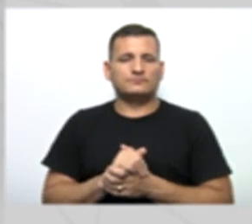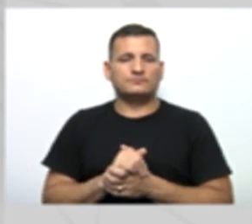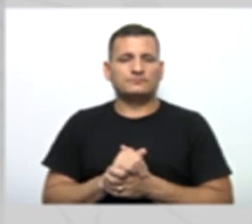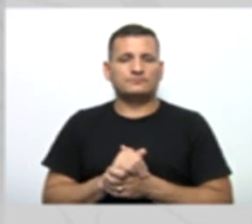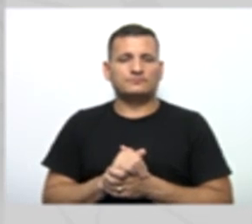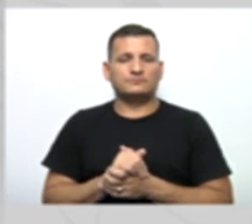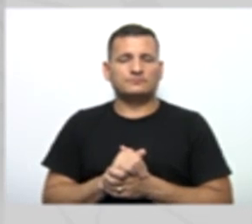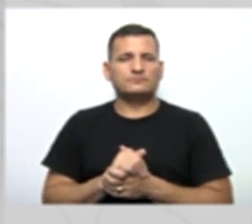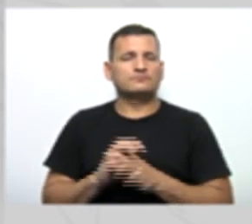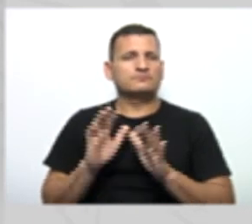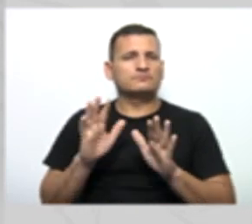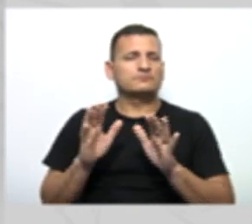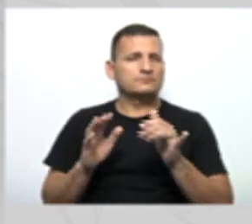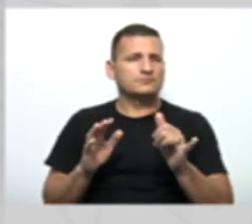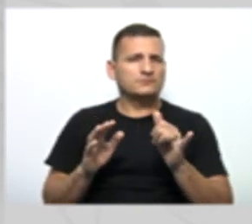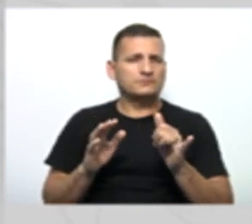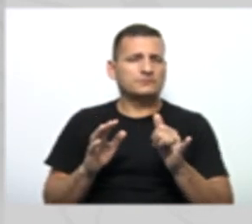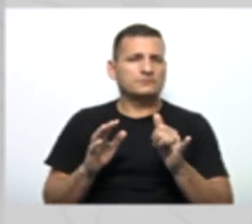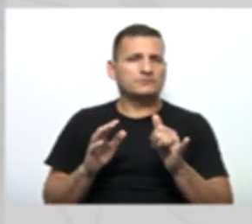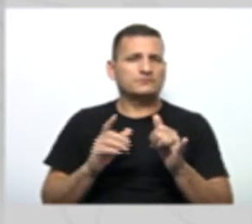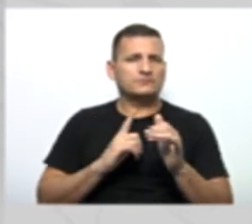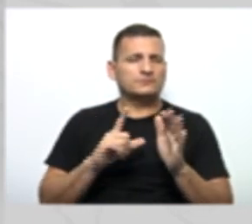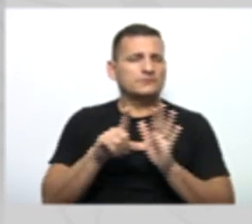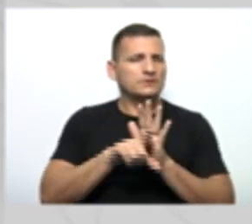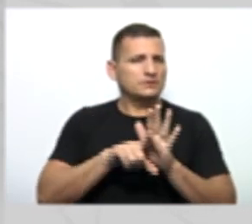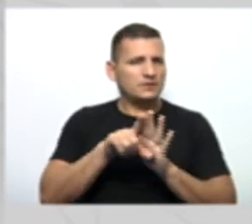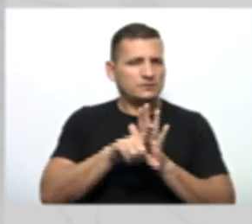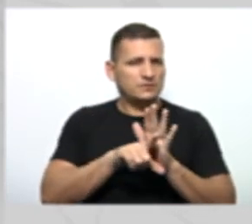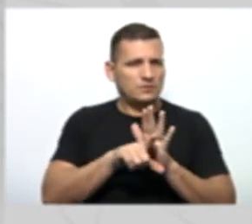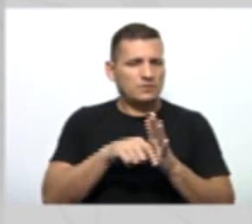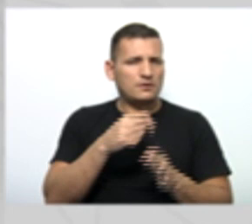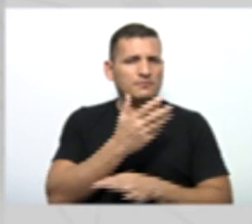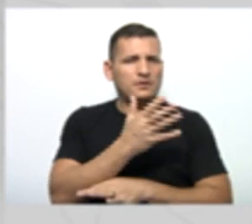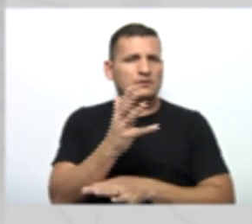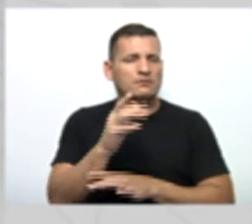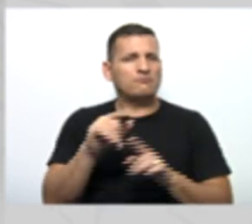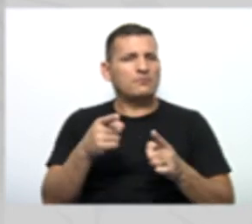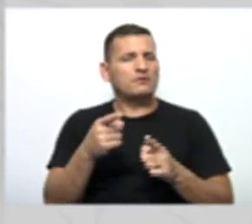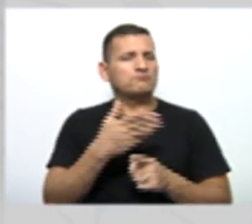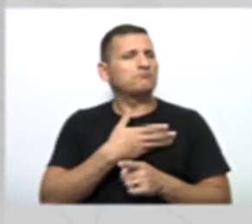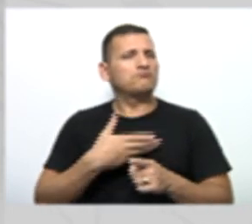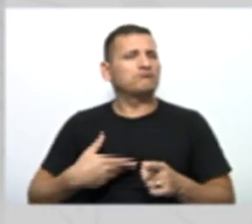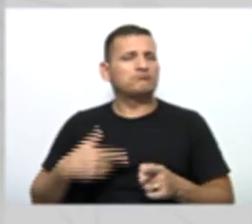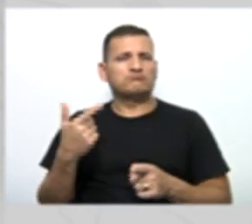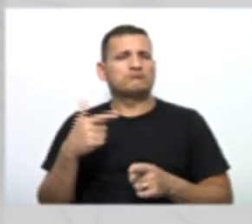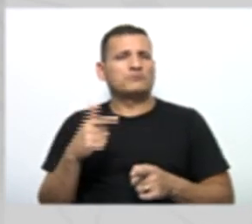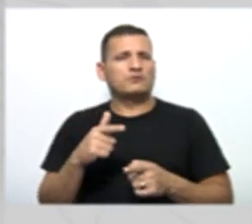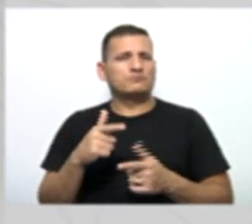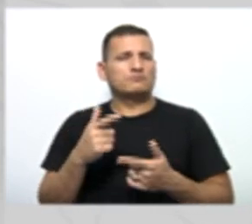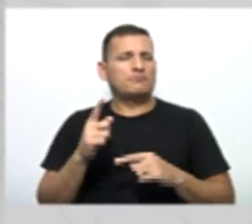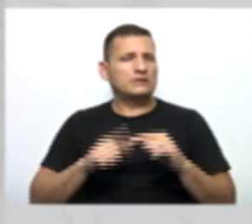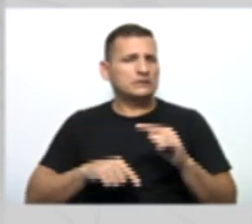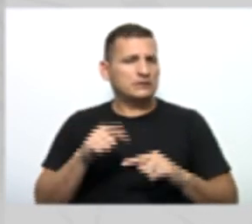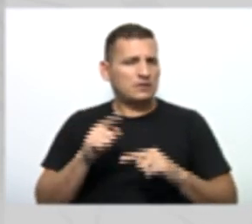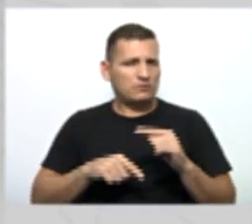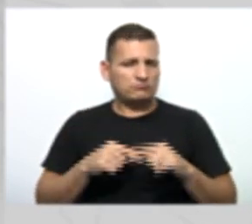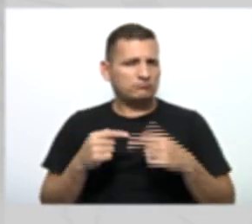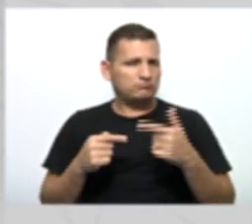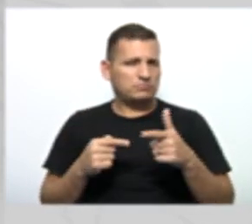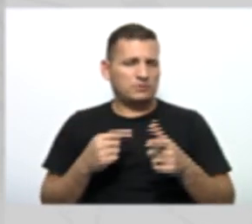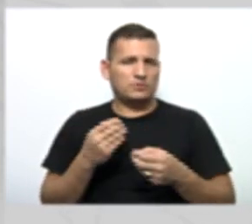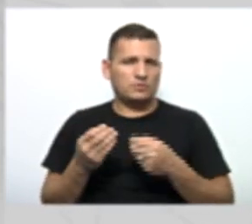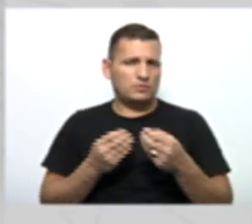legislação ambiental se o governo não dispuser de ferramentas adequadas para intervir nas